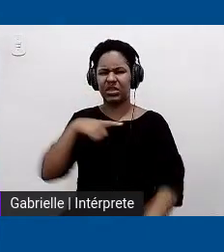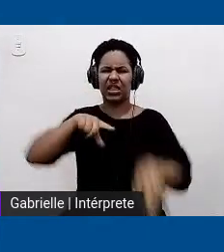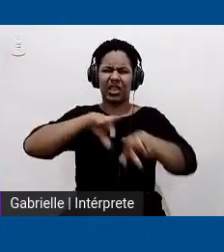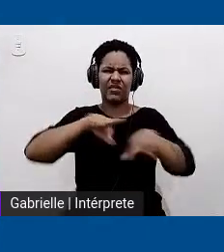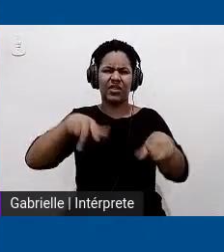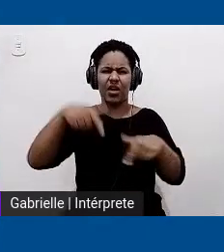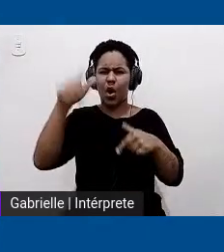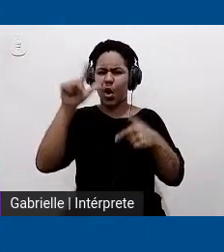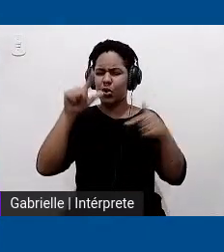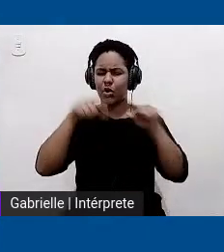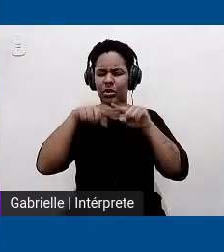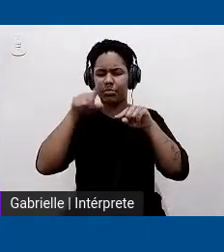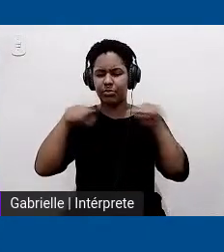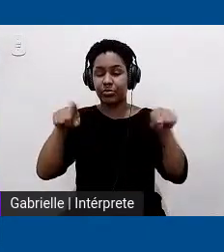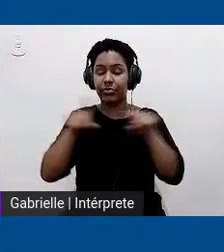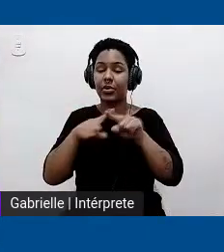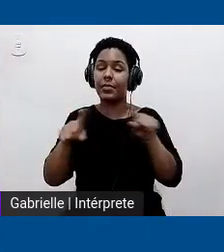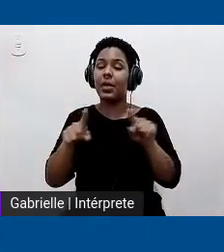assim